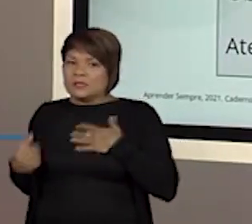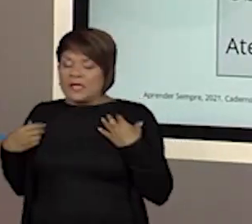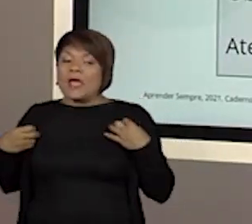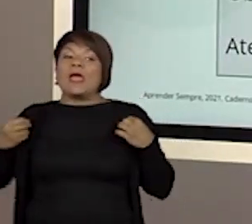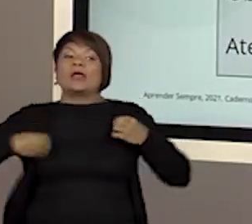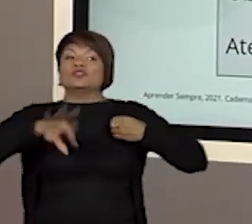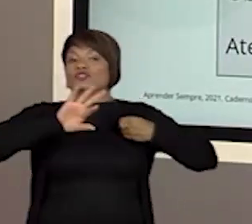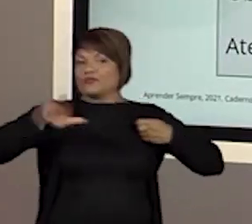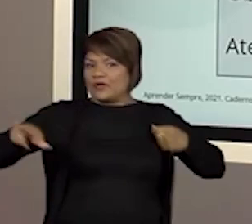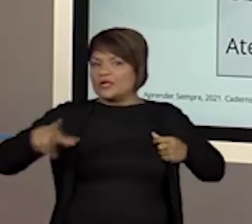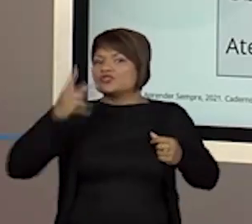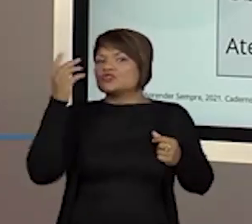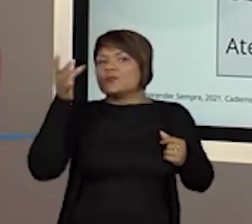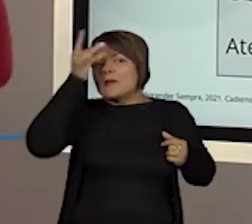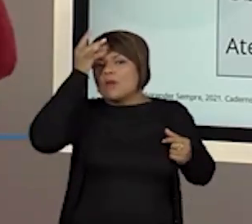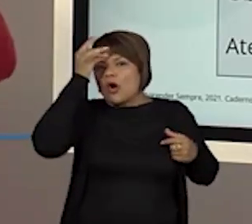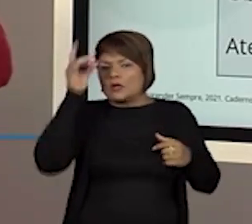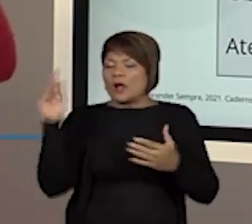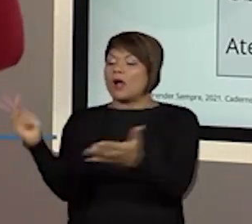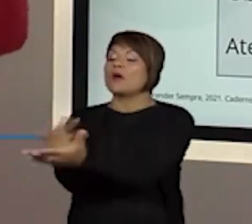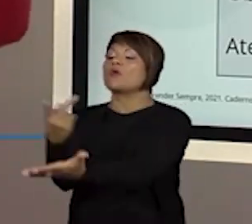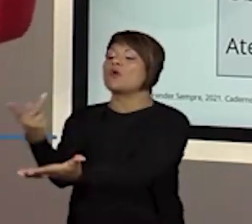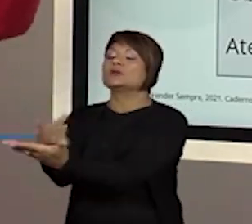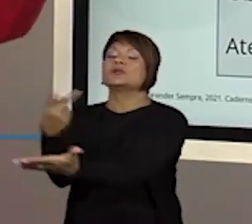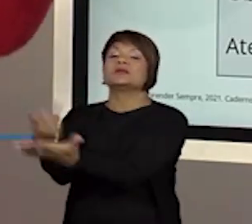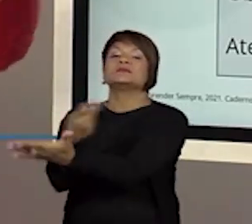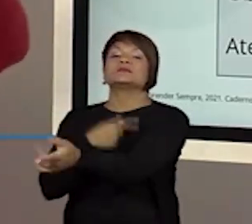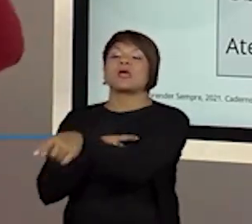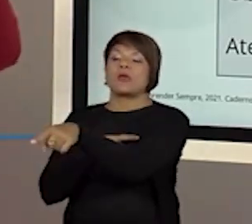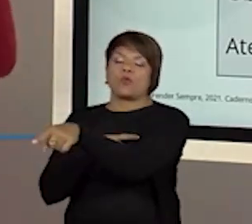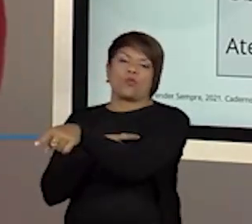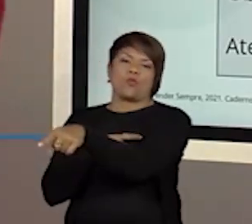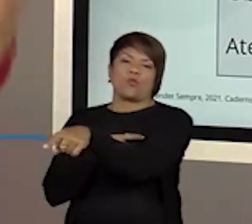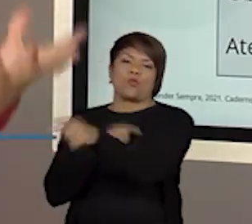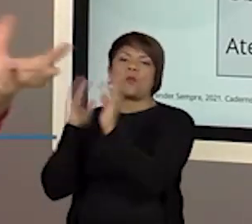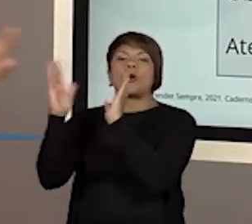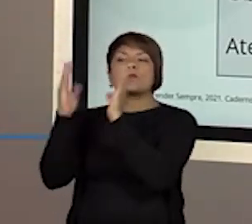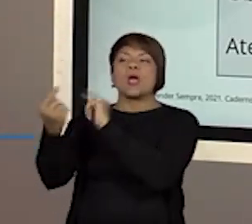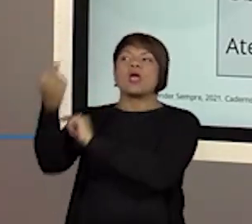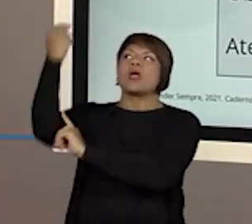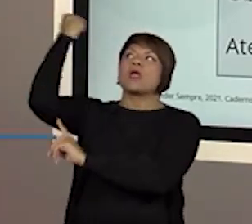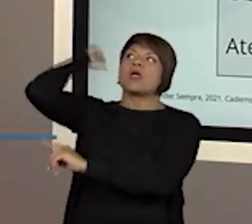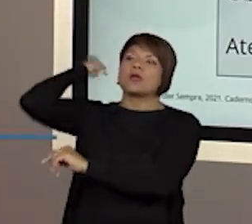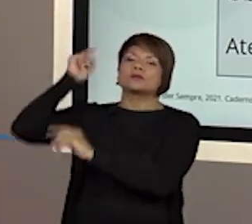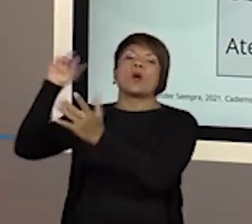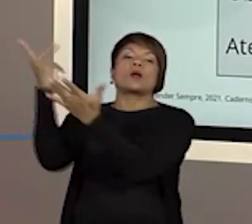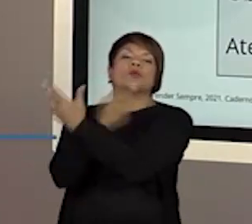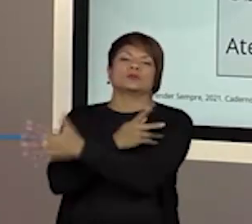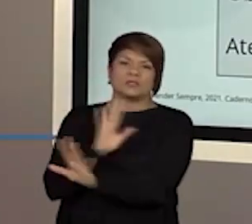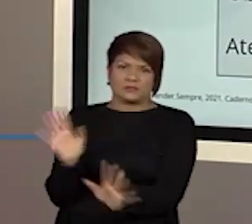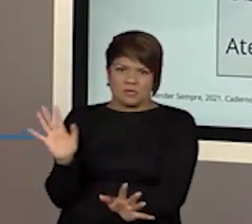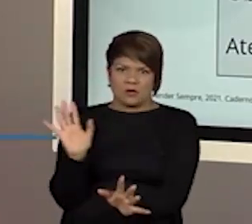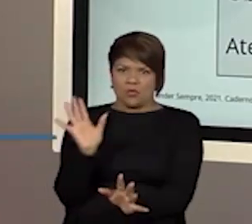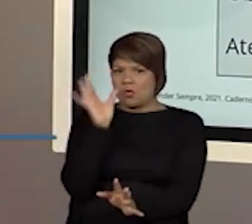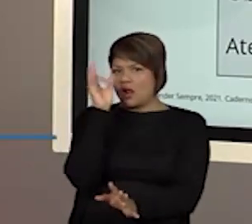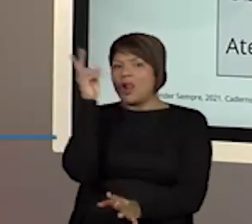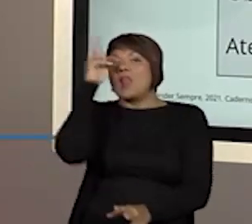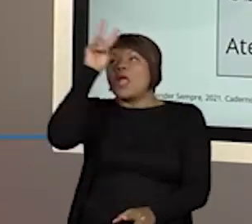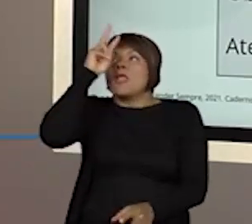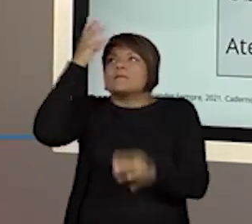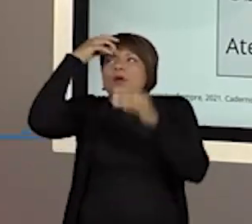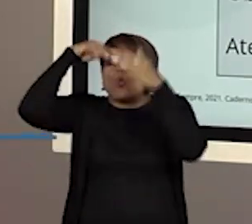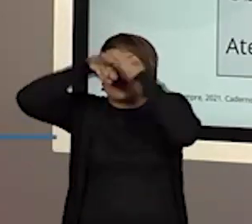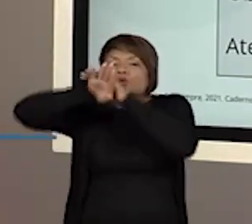de memória, não foi algo que aconteceu em algum tempo distante, ou que ela só